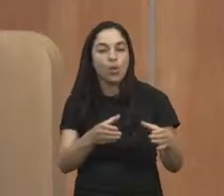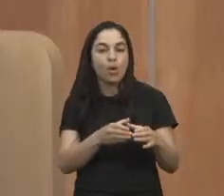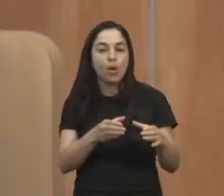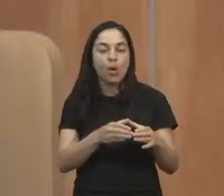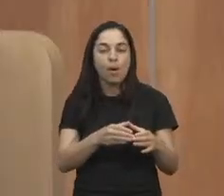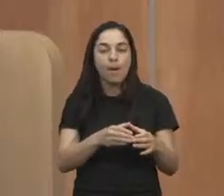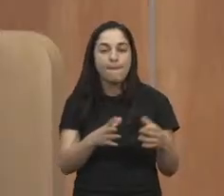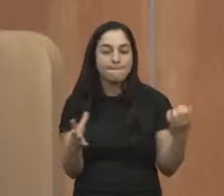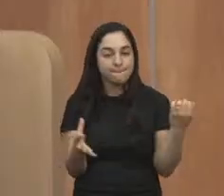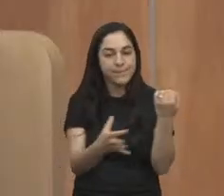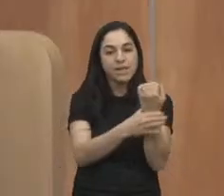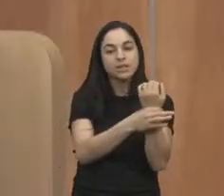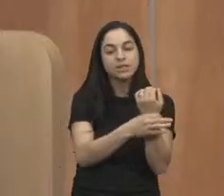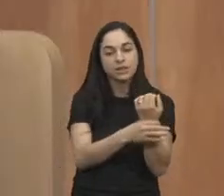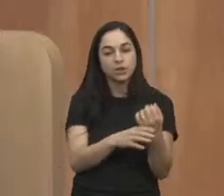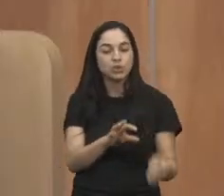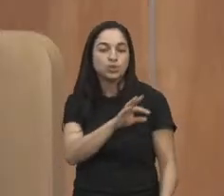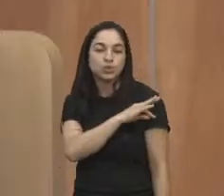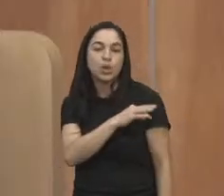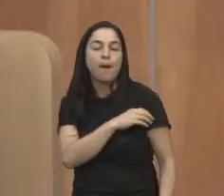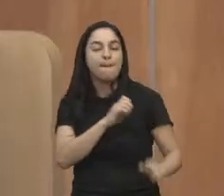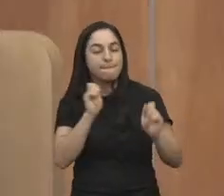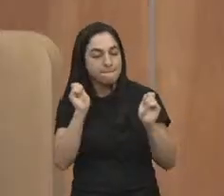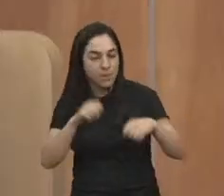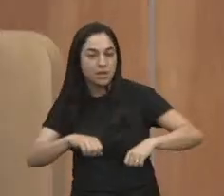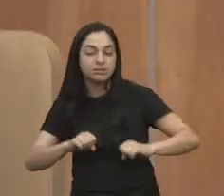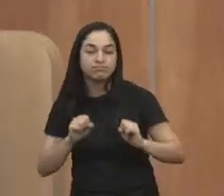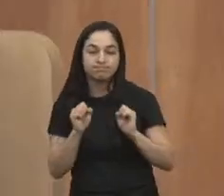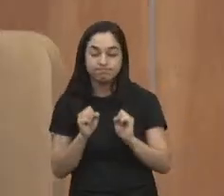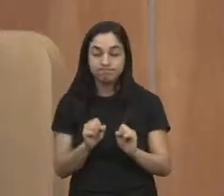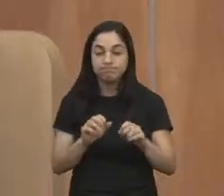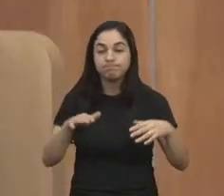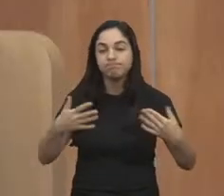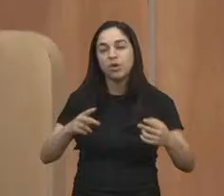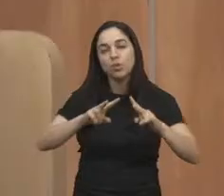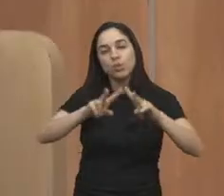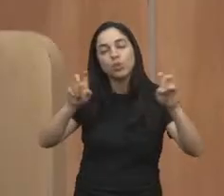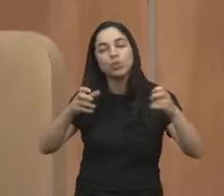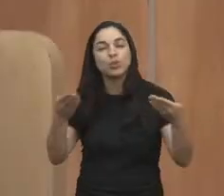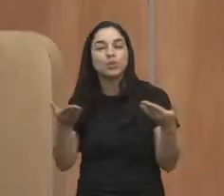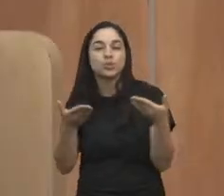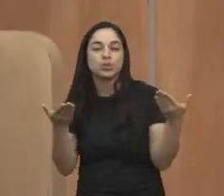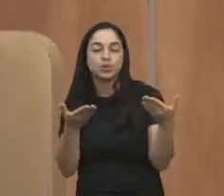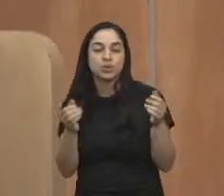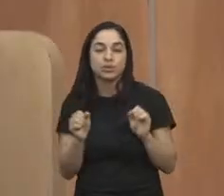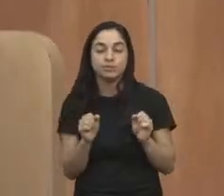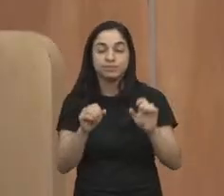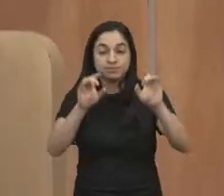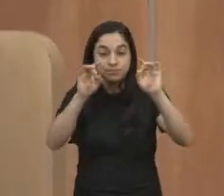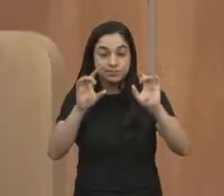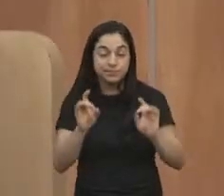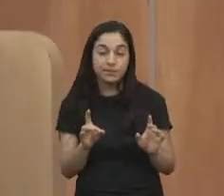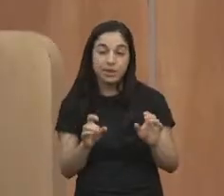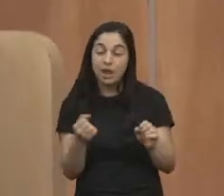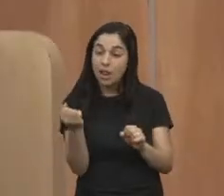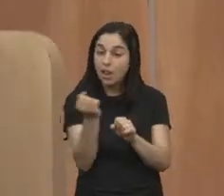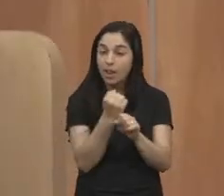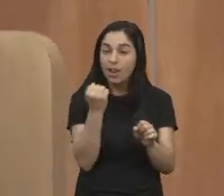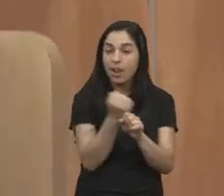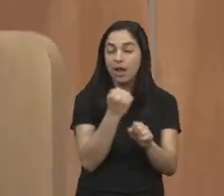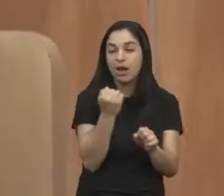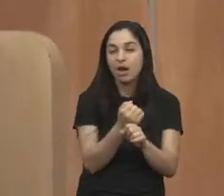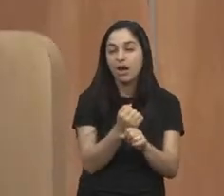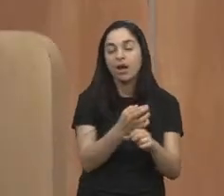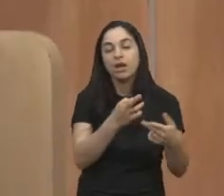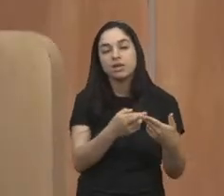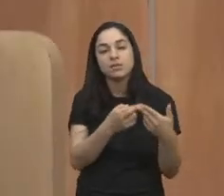guardas estão habilitados a atuar. Mas, referente ao tema de hoje, especificamente para a parte de obras, é a